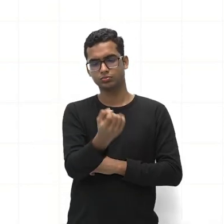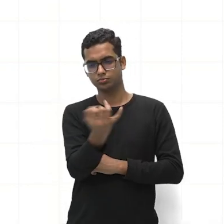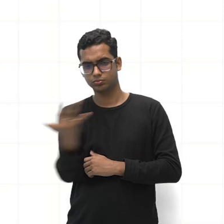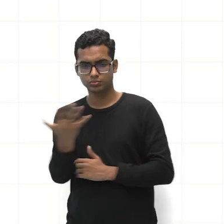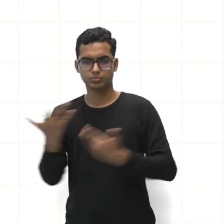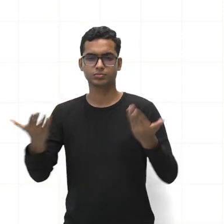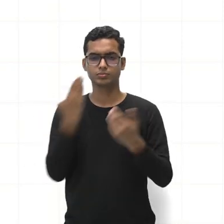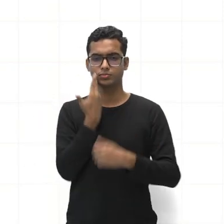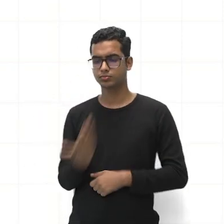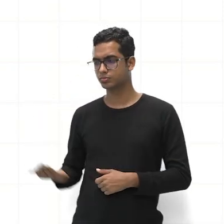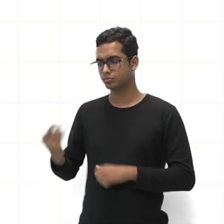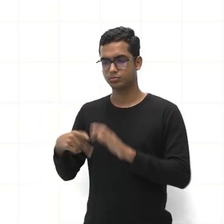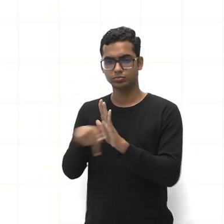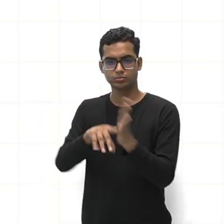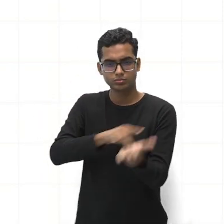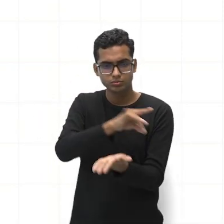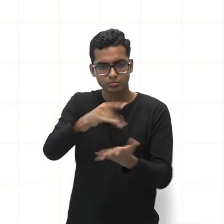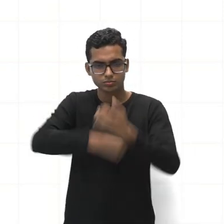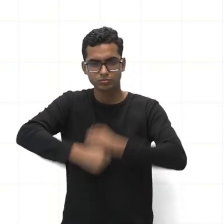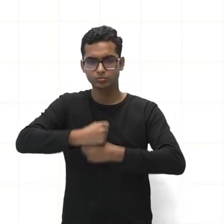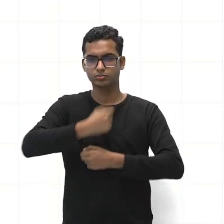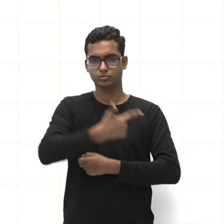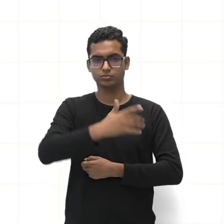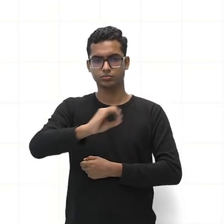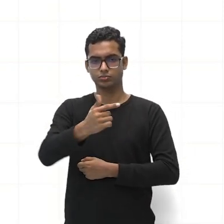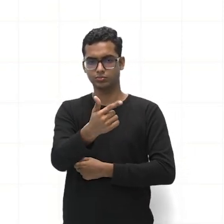né, no ano corrente de 2024.